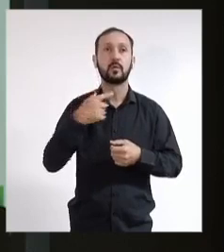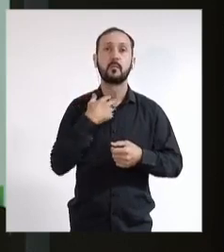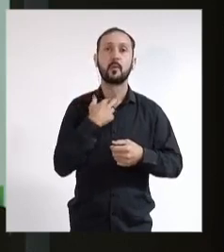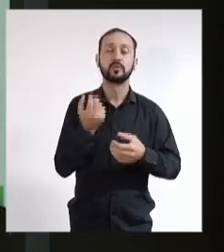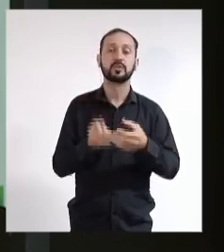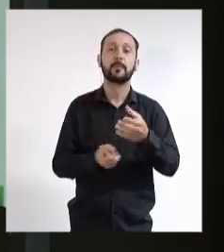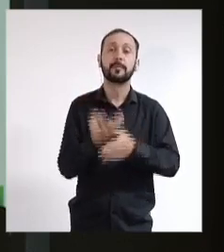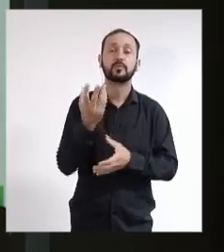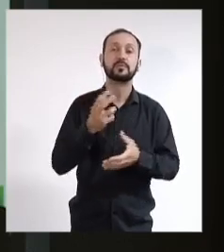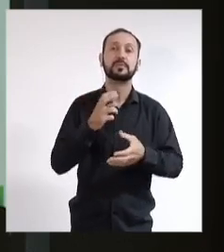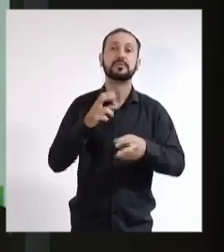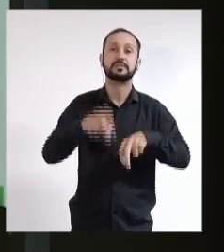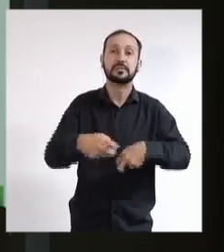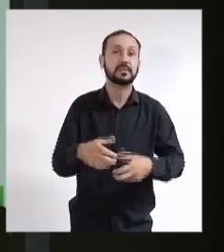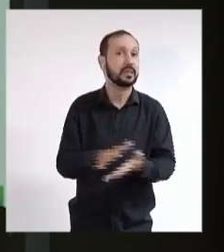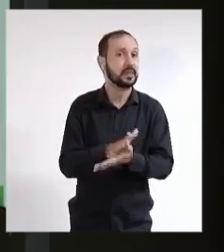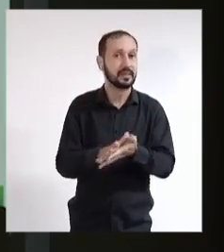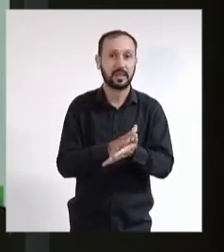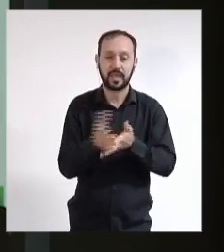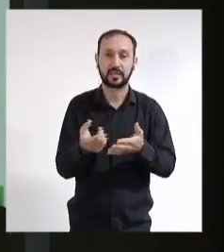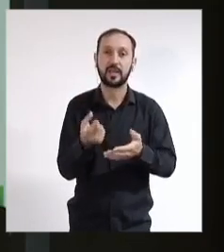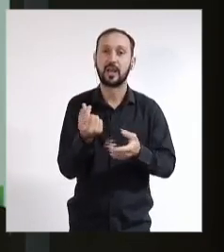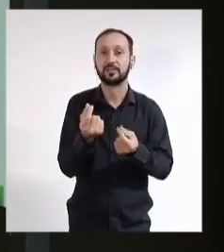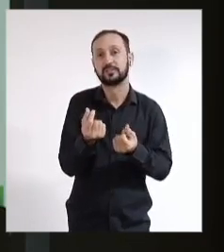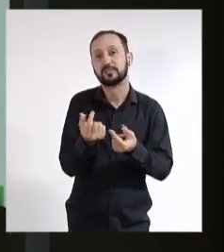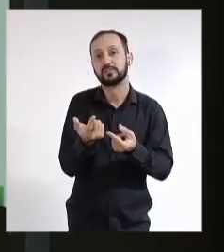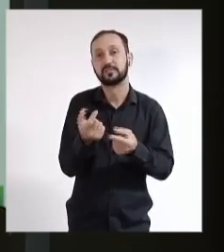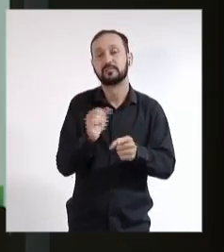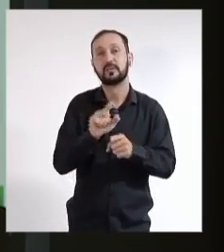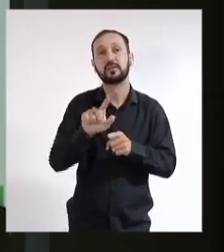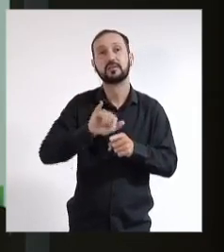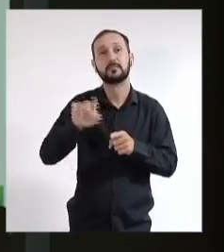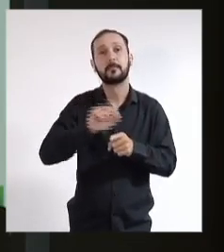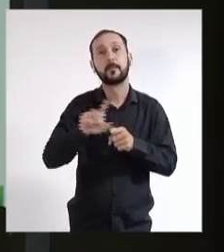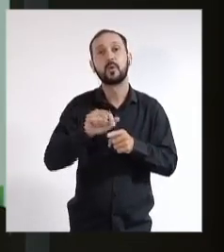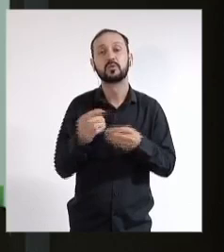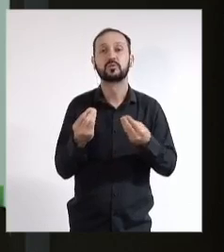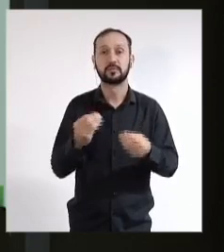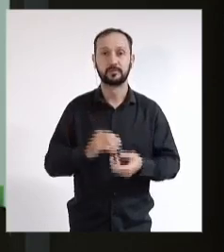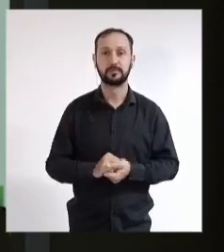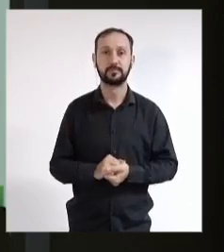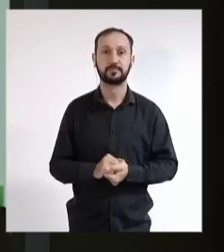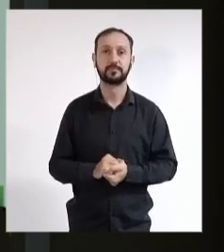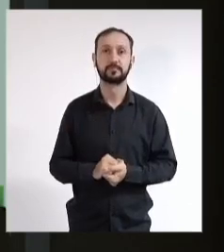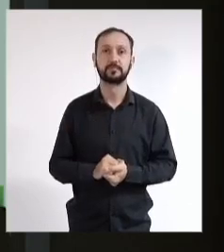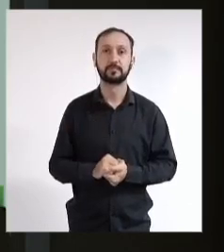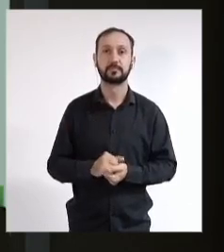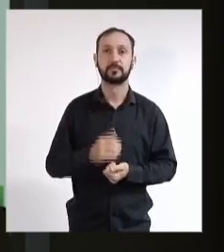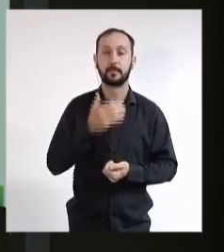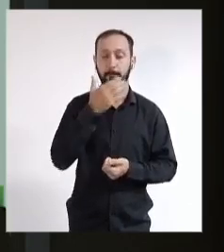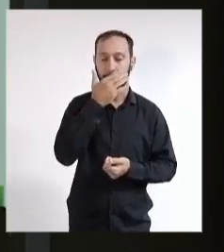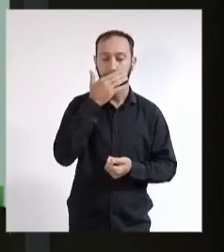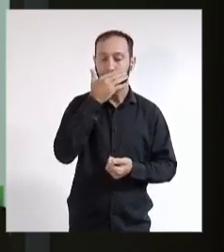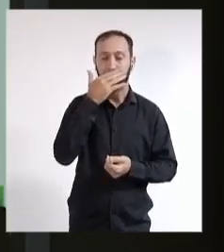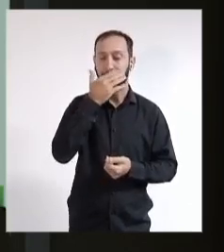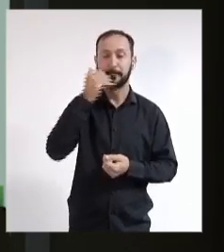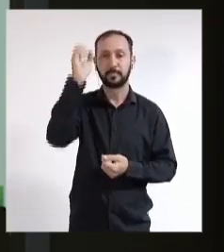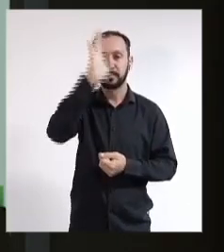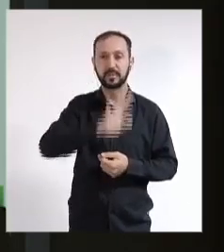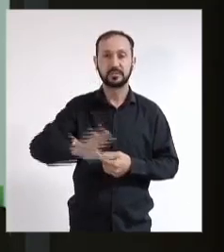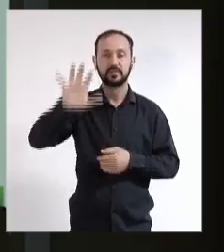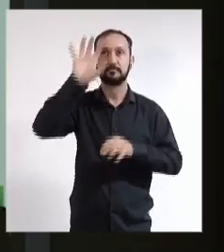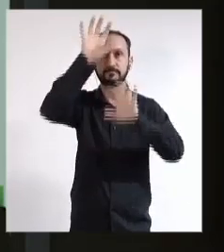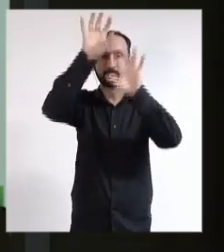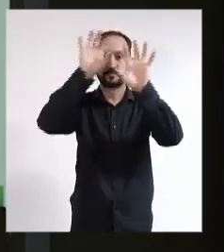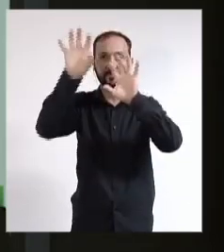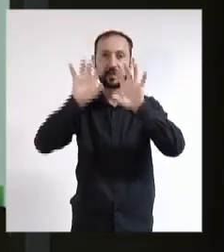produzir e aí obviamente não gerava os atributos necessários é o brasil todo vários estados têm